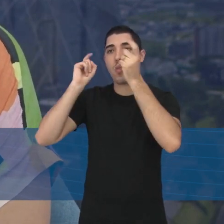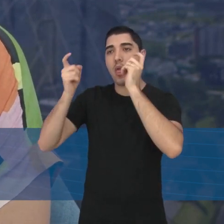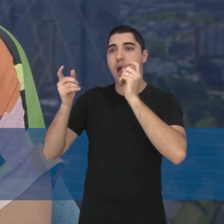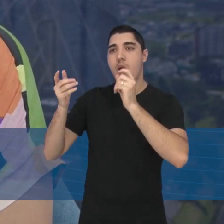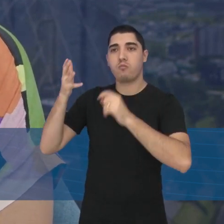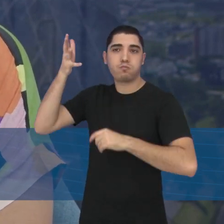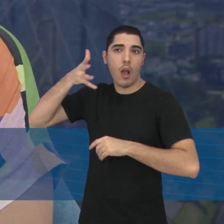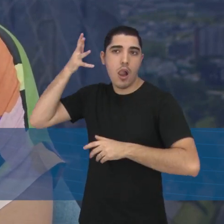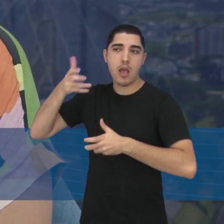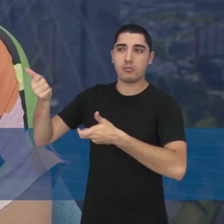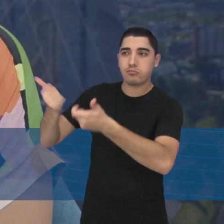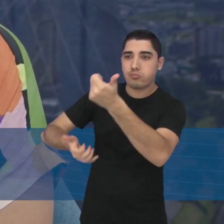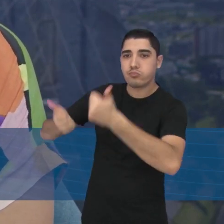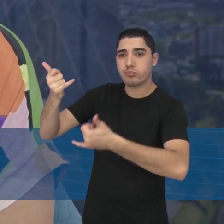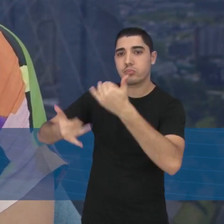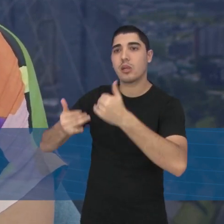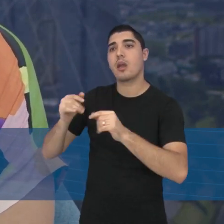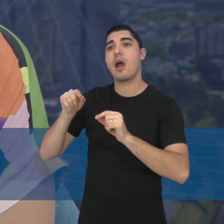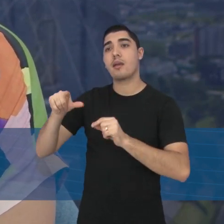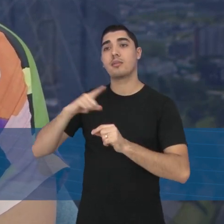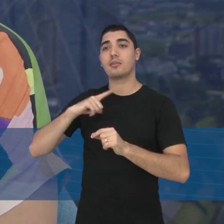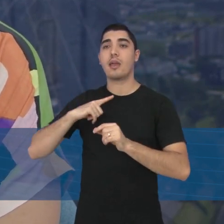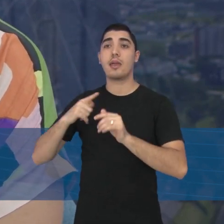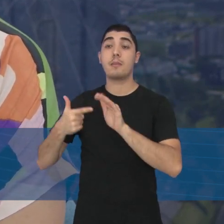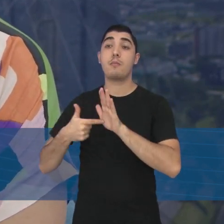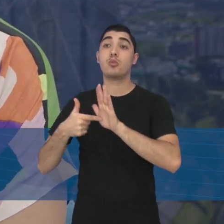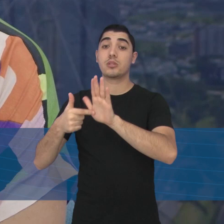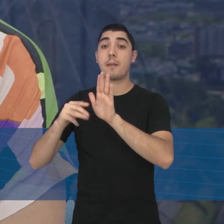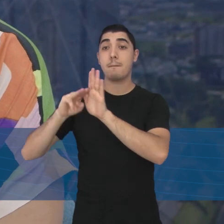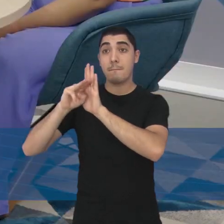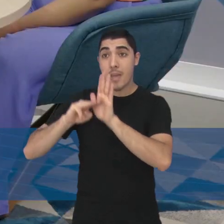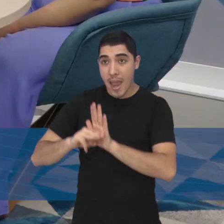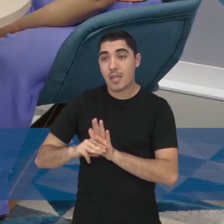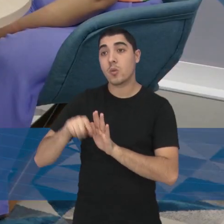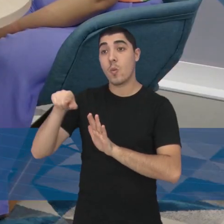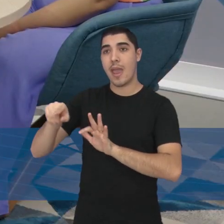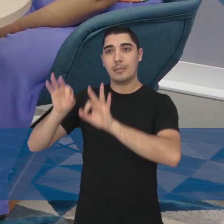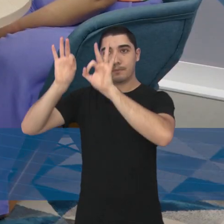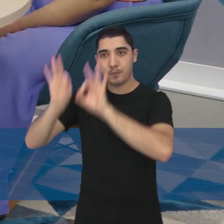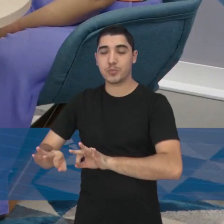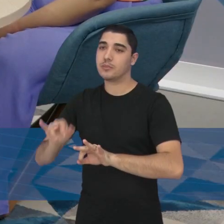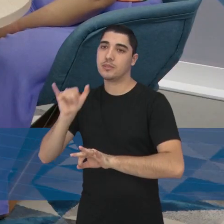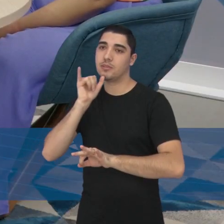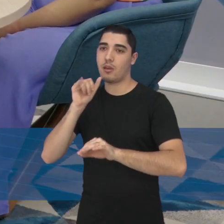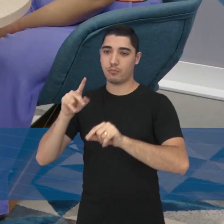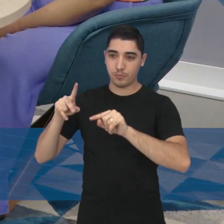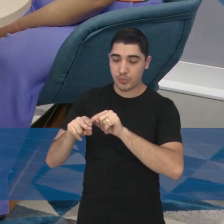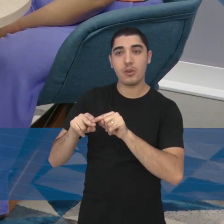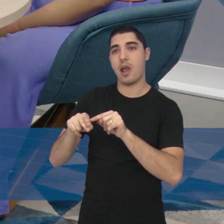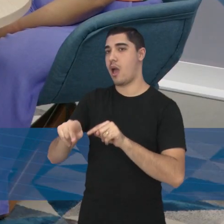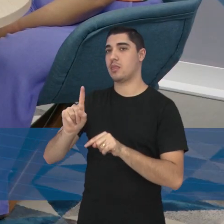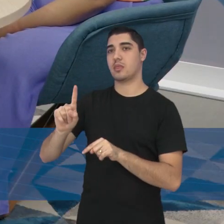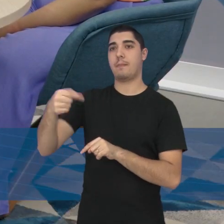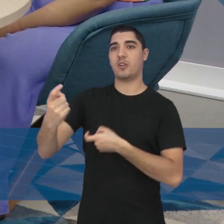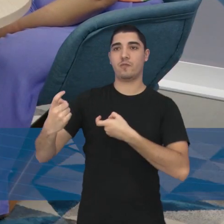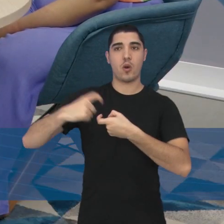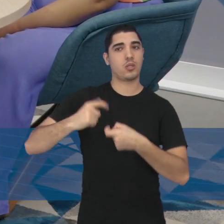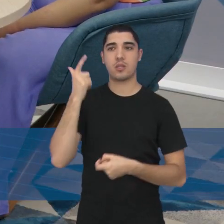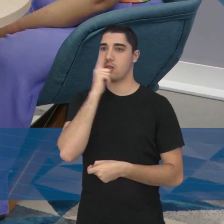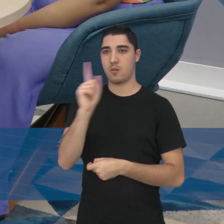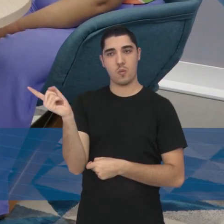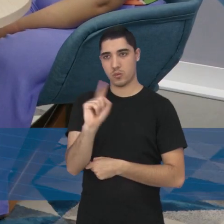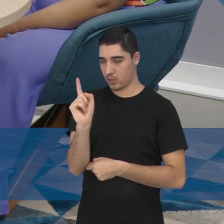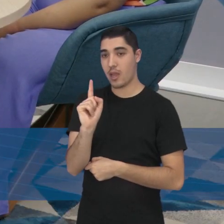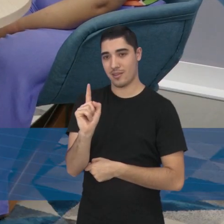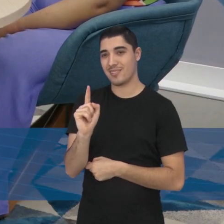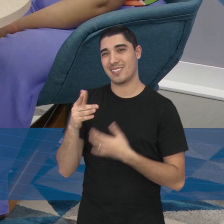método definitivo. Porque métodos definitivos são irreversíveis. Sim. Então, tanto vasectomia quanto laqueadura são irreversíveis, e o casal